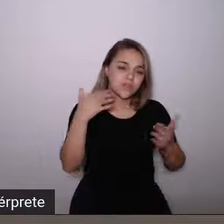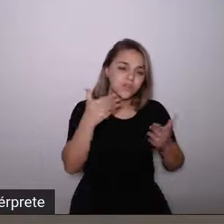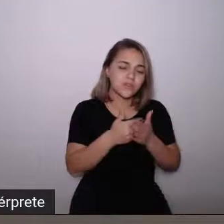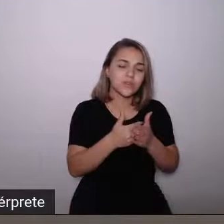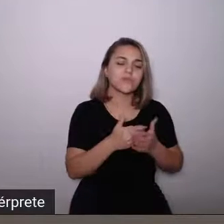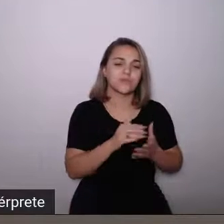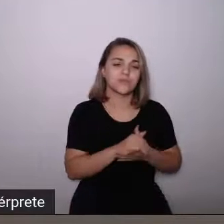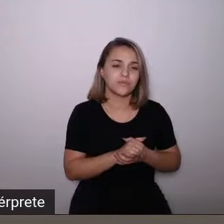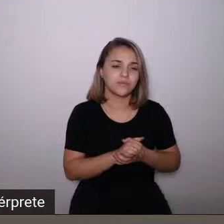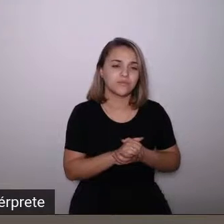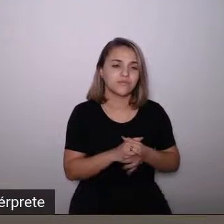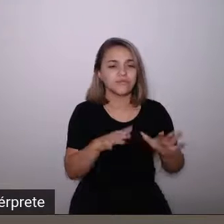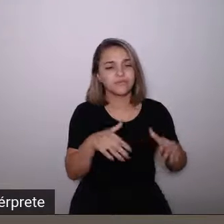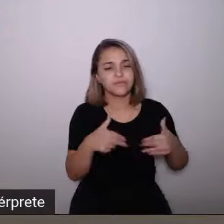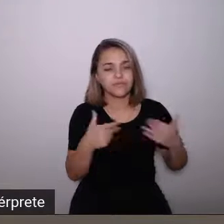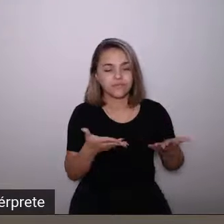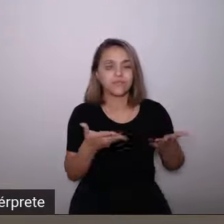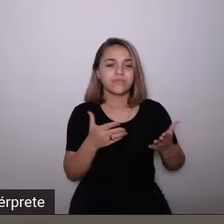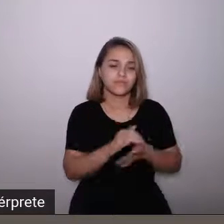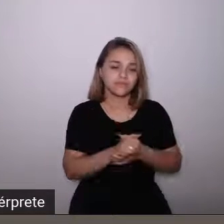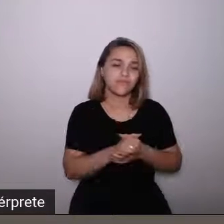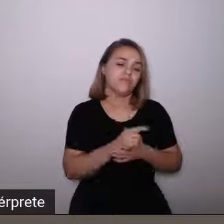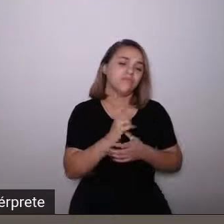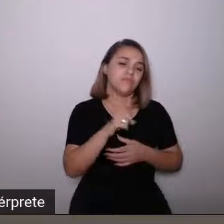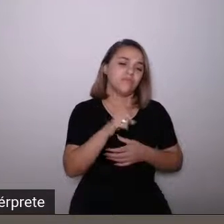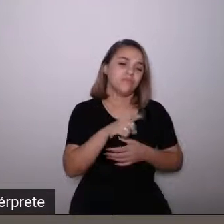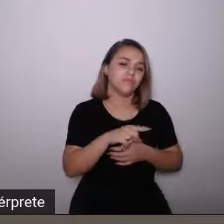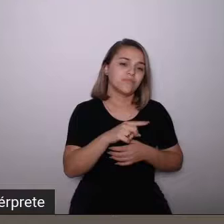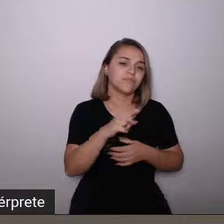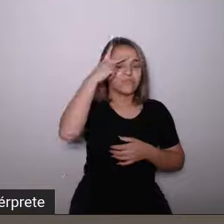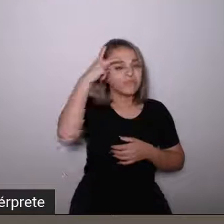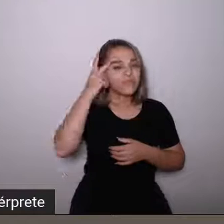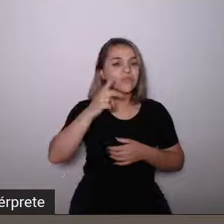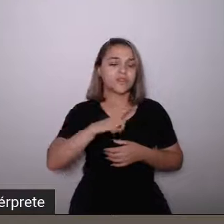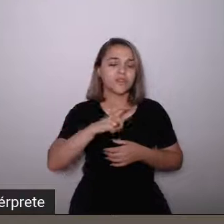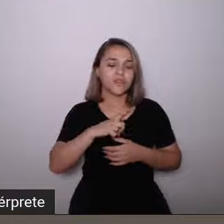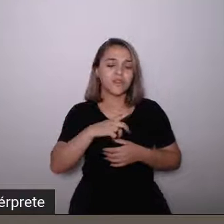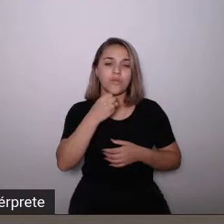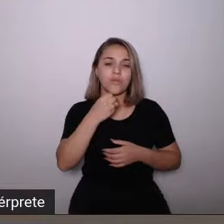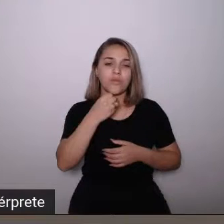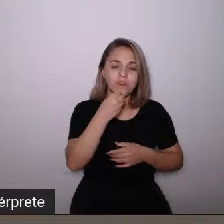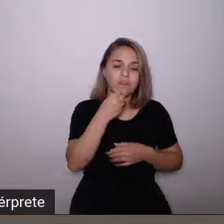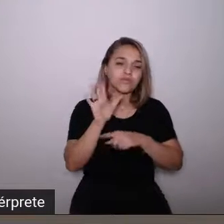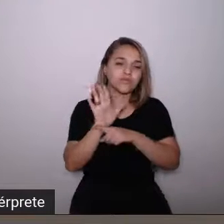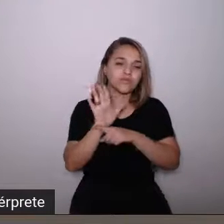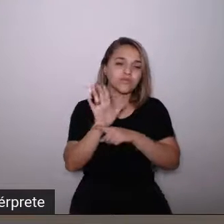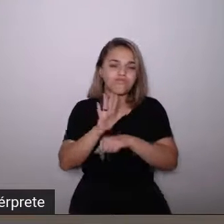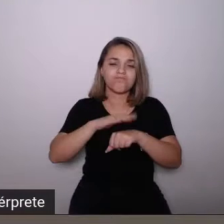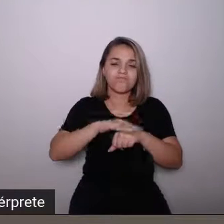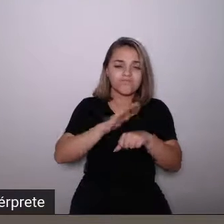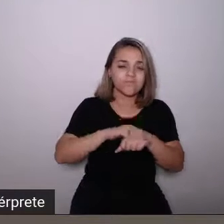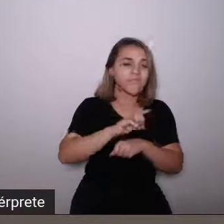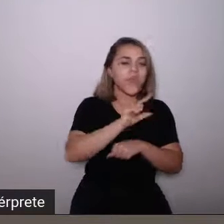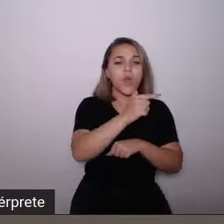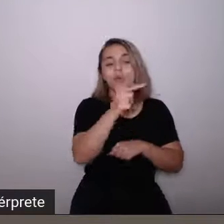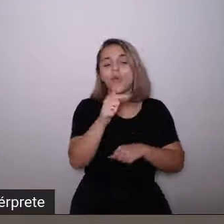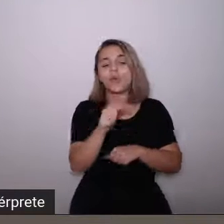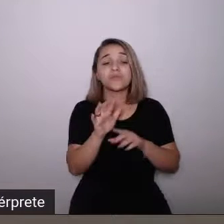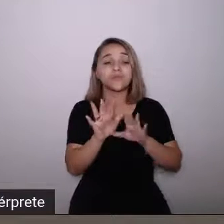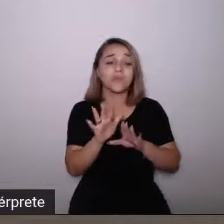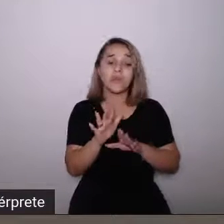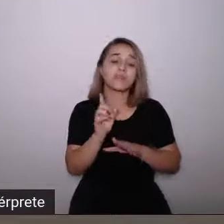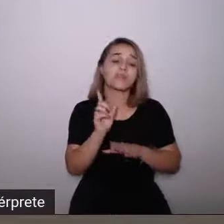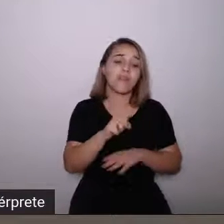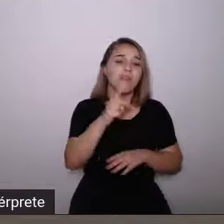Enfim, ele é uma pessoa que teve a oportunidade de fazer filmes e não fez filmes, é um cineasta de um filme só, mas uma pessoa que se dedicou